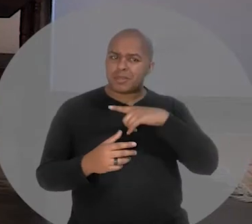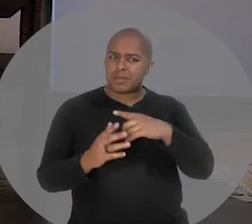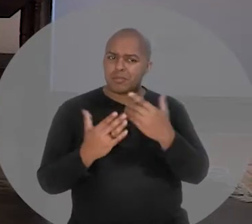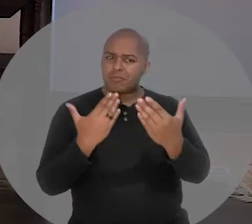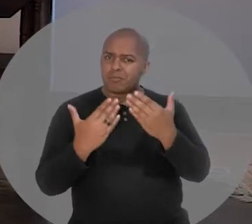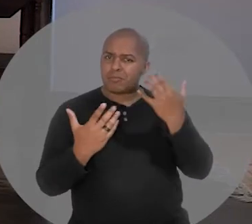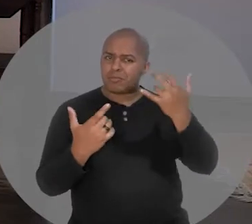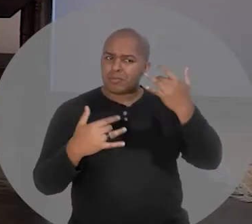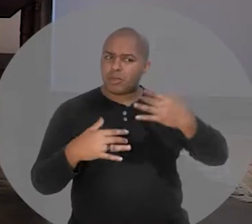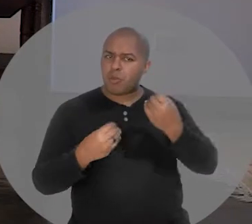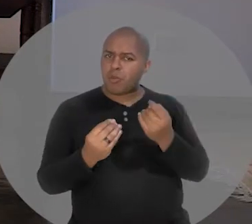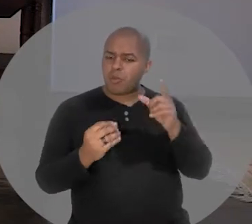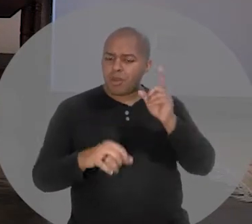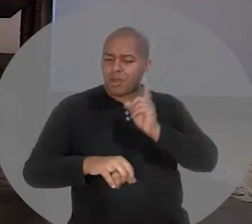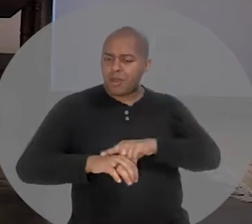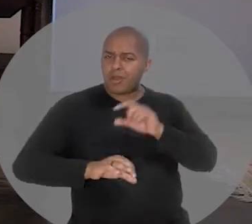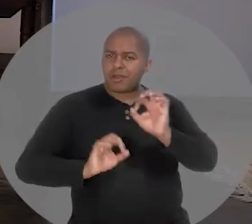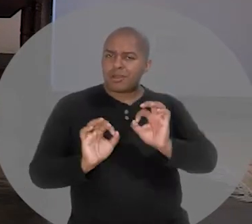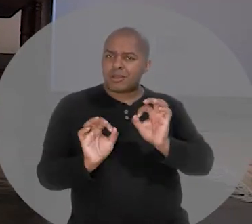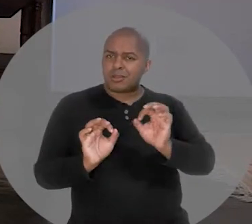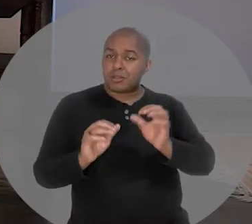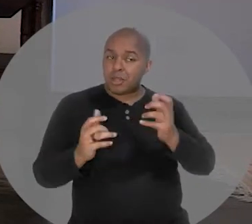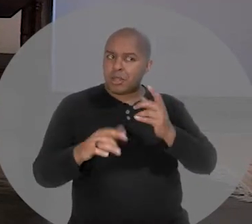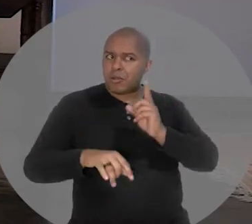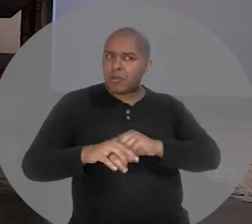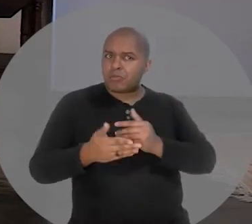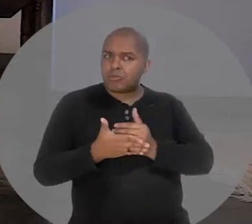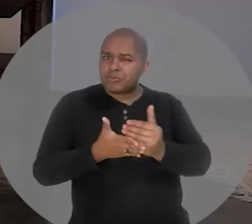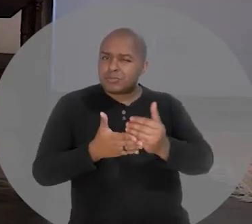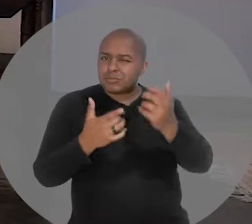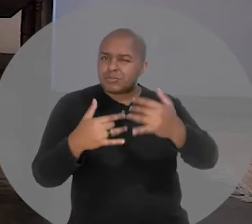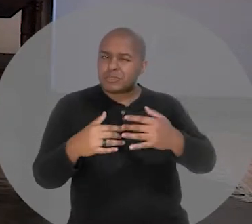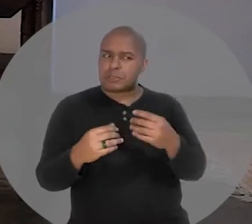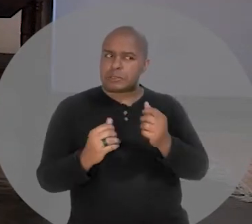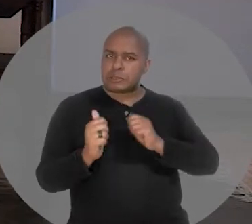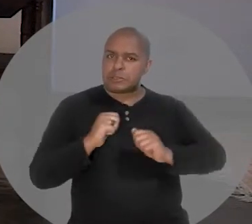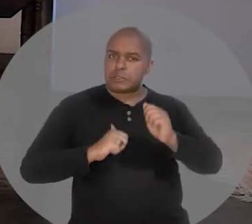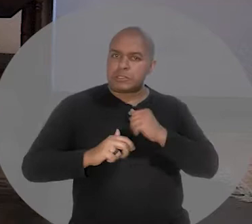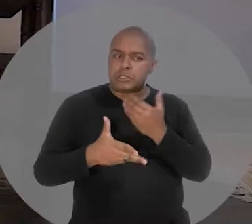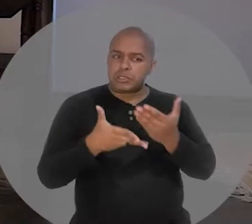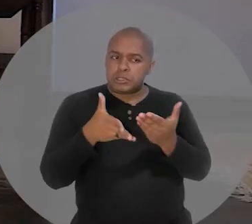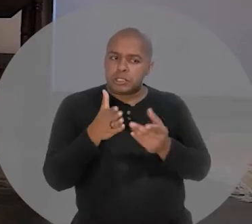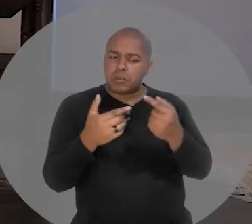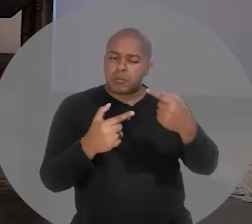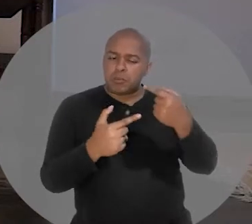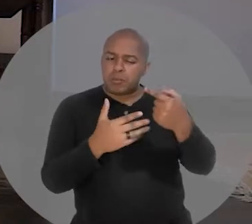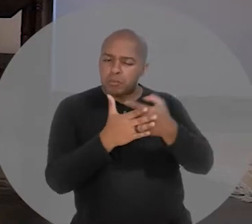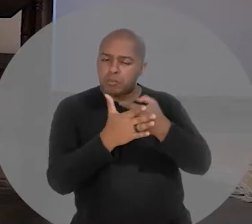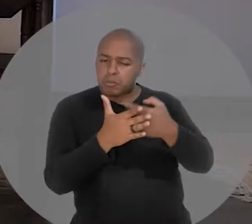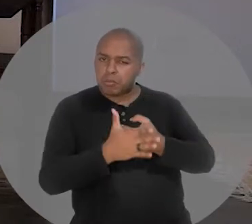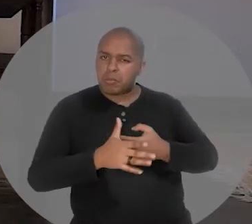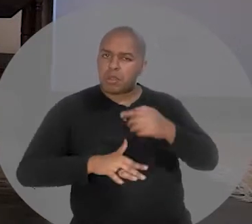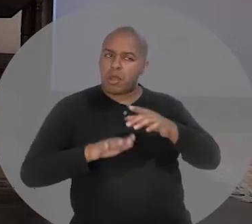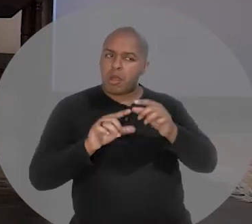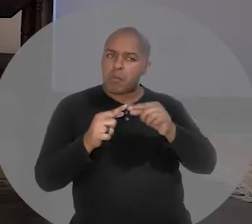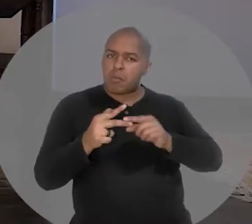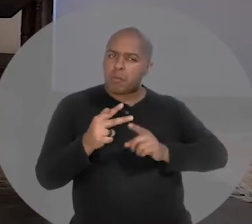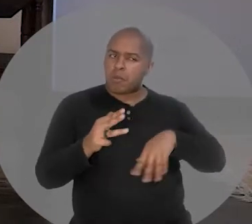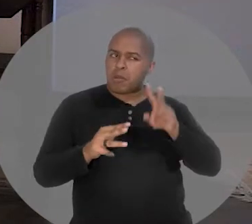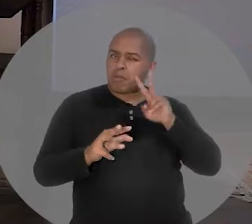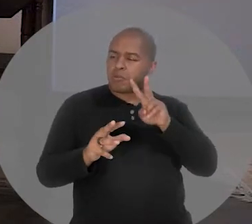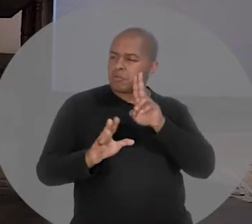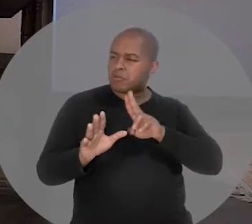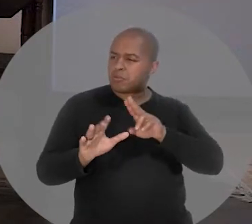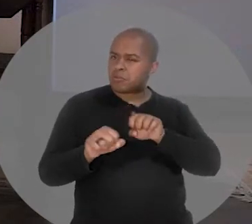gente ter os relatos dela de como é que foi esse momento. Então, havia um momento inicial de hesitação ali, de tratar das próprias questões, porque do ponto de vista